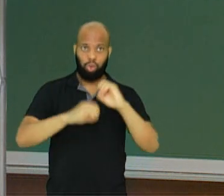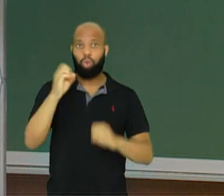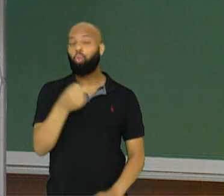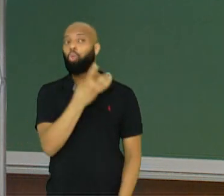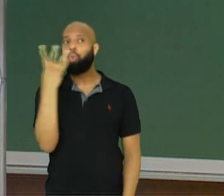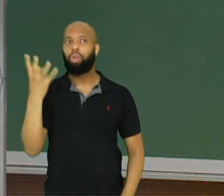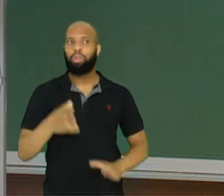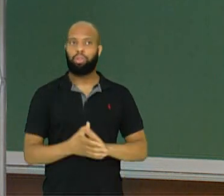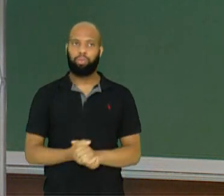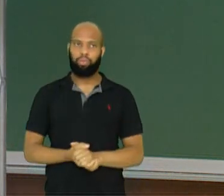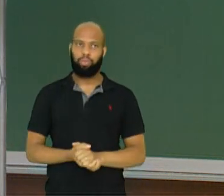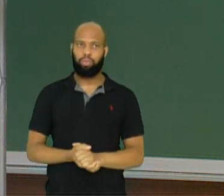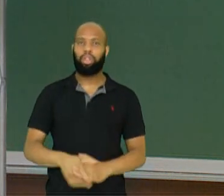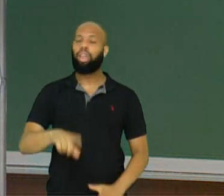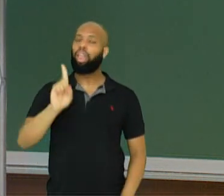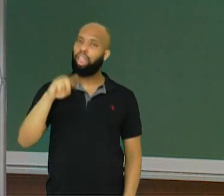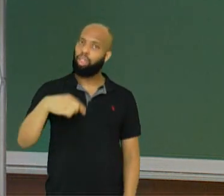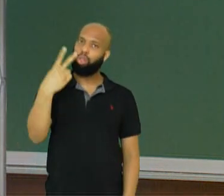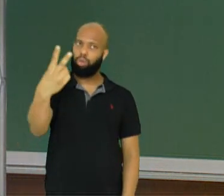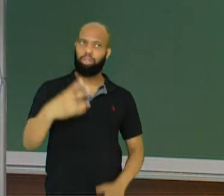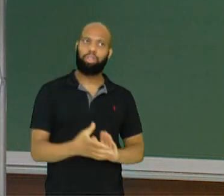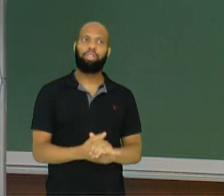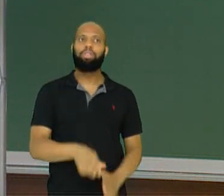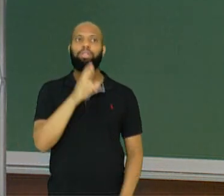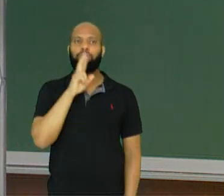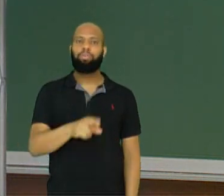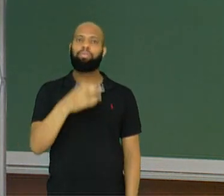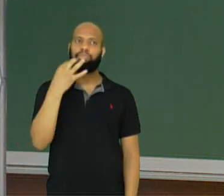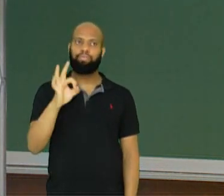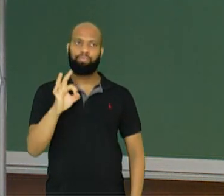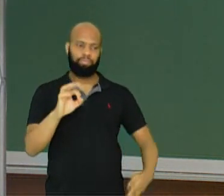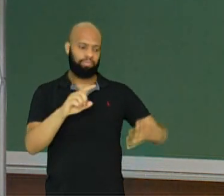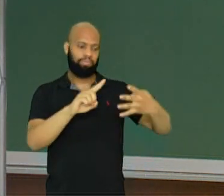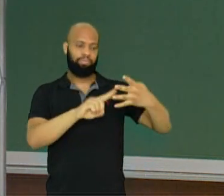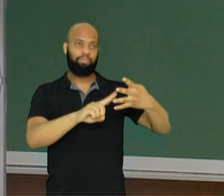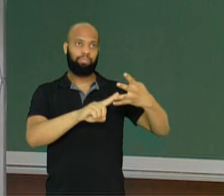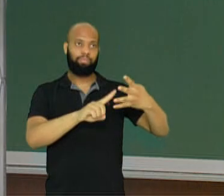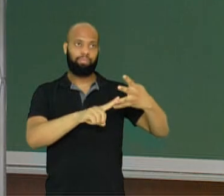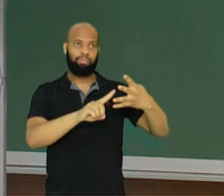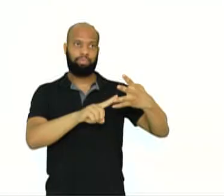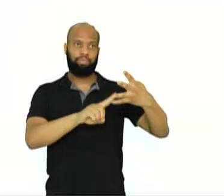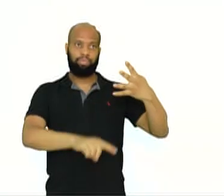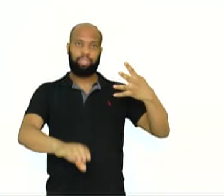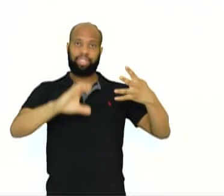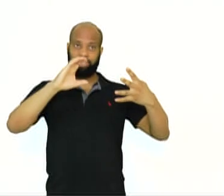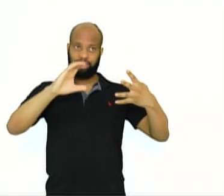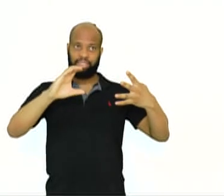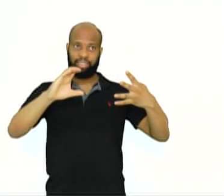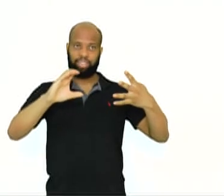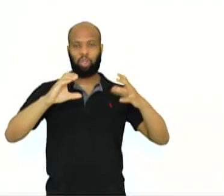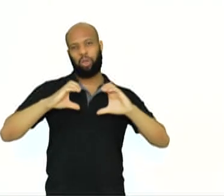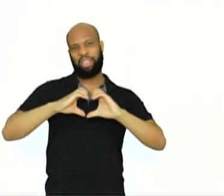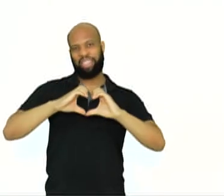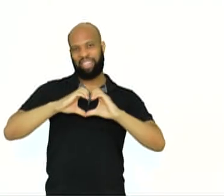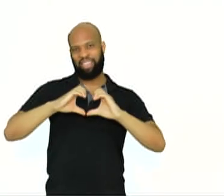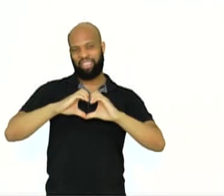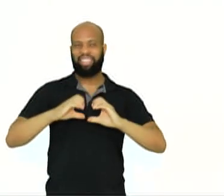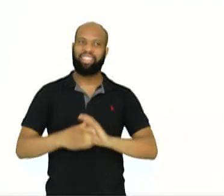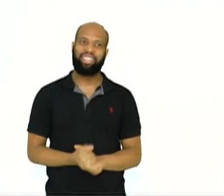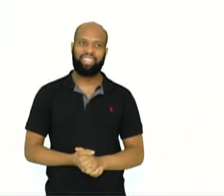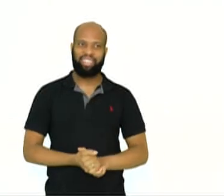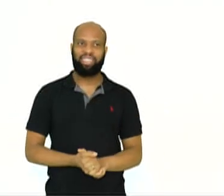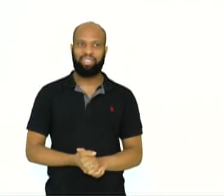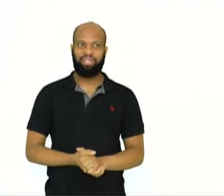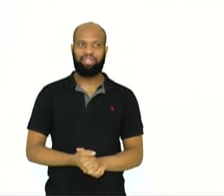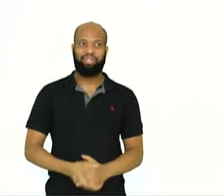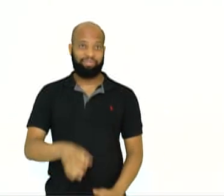é 2. E a resposta certa é a letra C de coração.